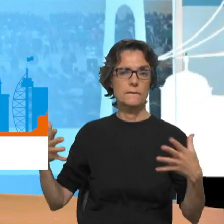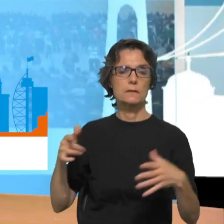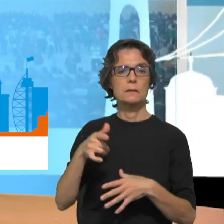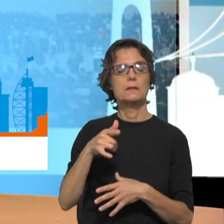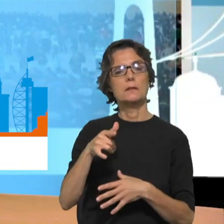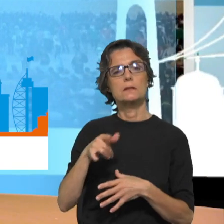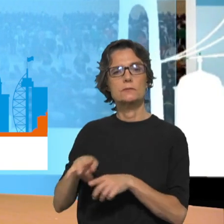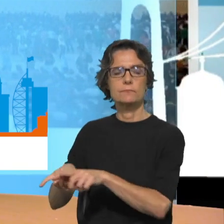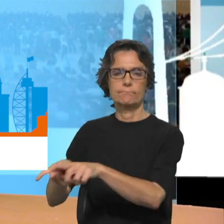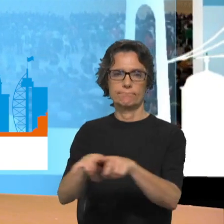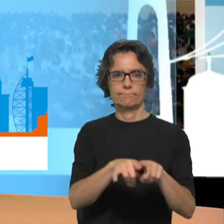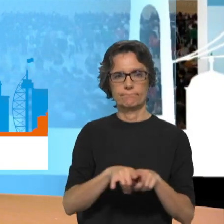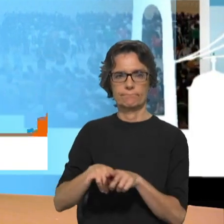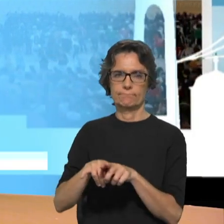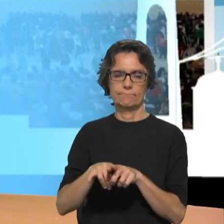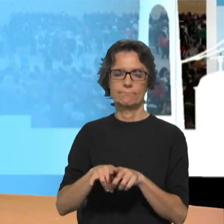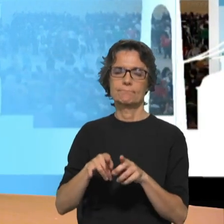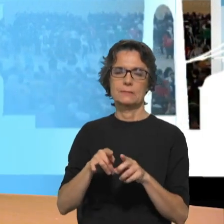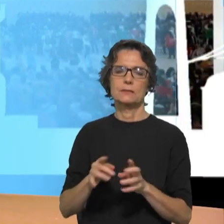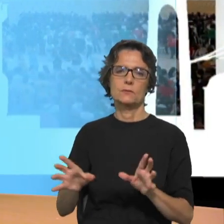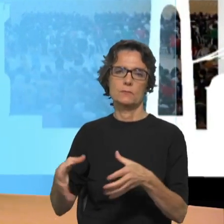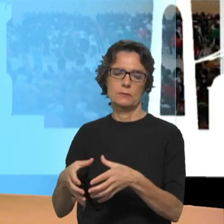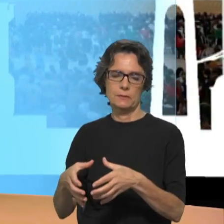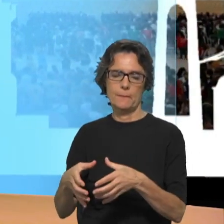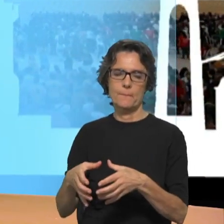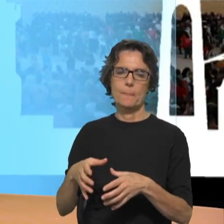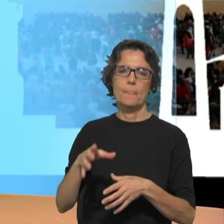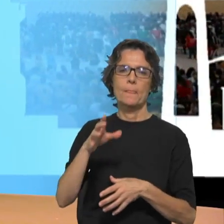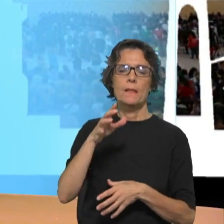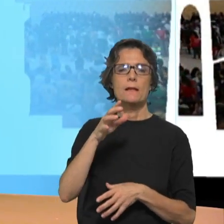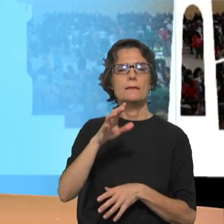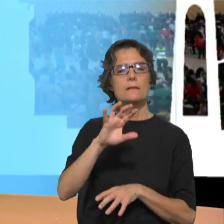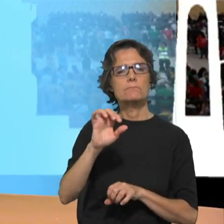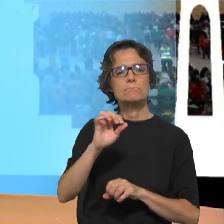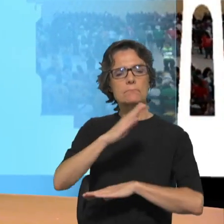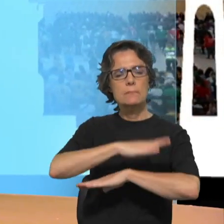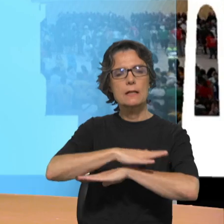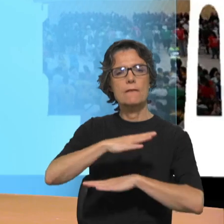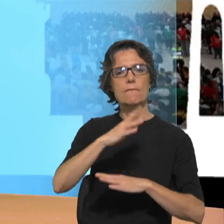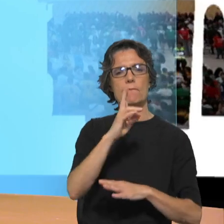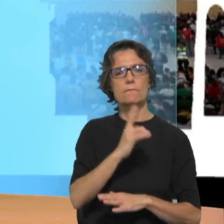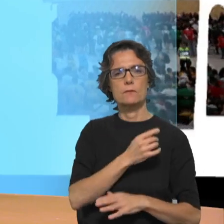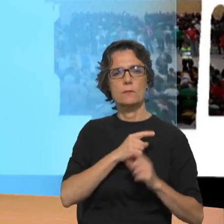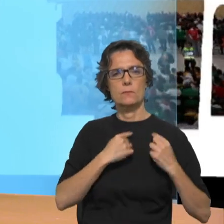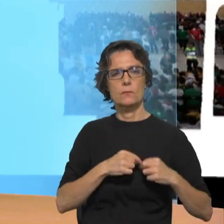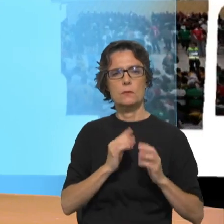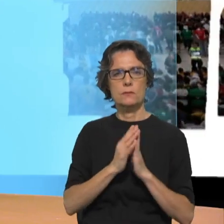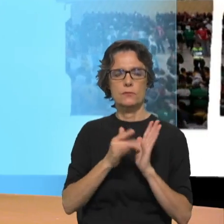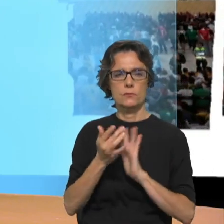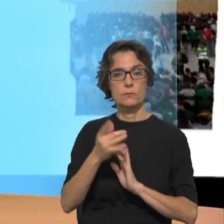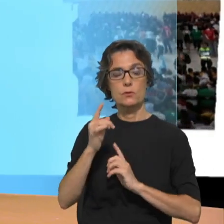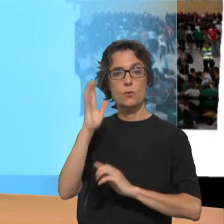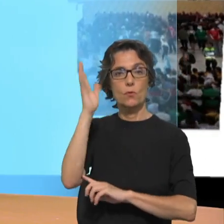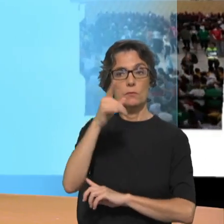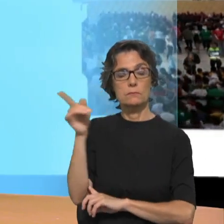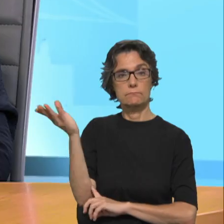congregação religiosa das Escravas do Sagrado Coração de Jesus. Um colóquio vai assinalar a data e vai ser apresentado daqui a pouco por